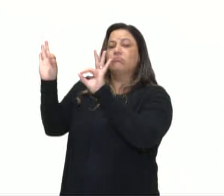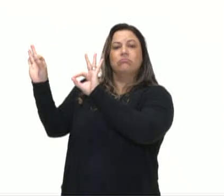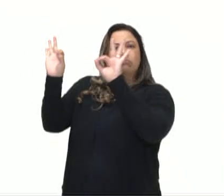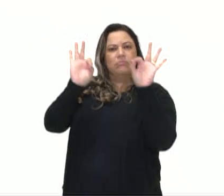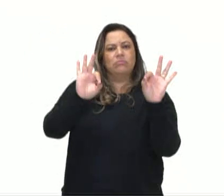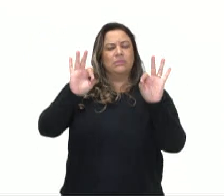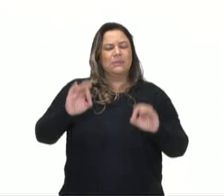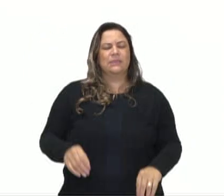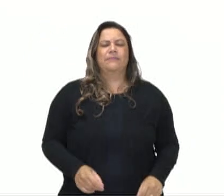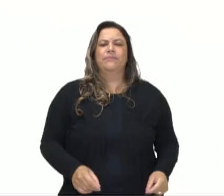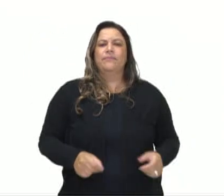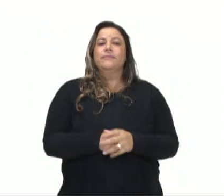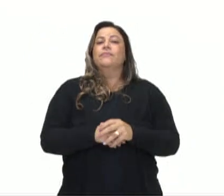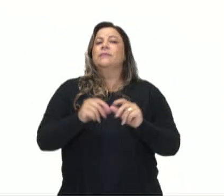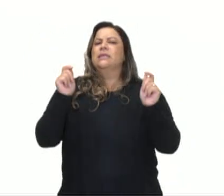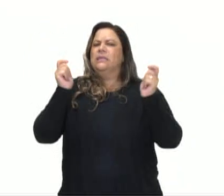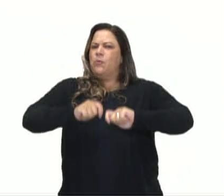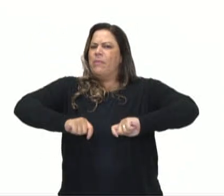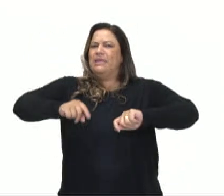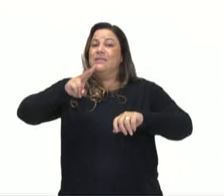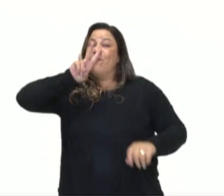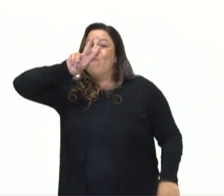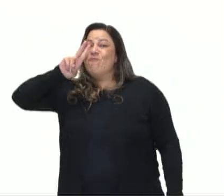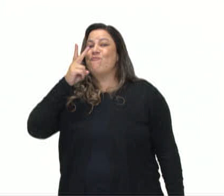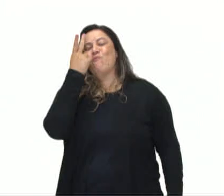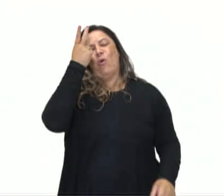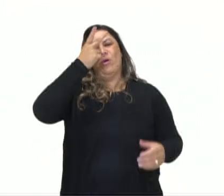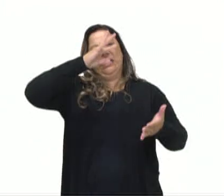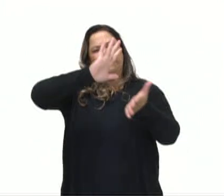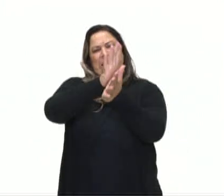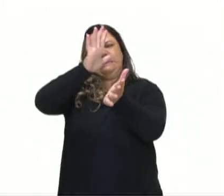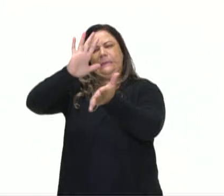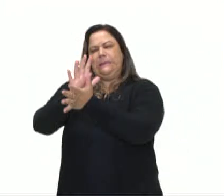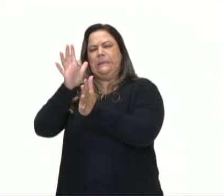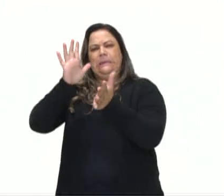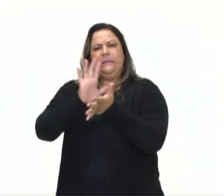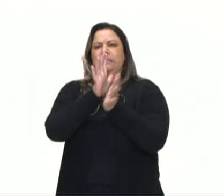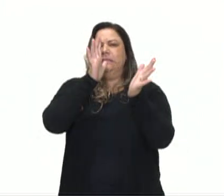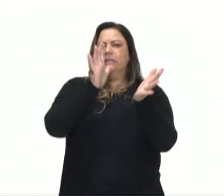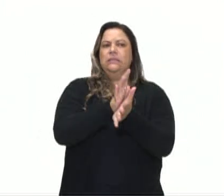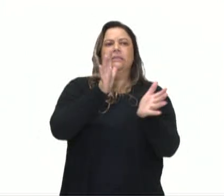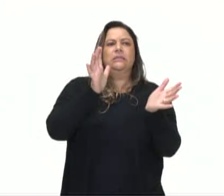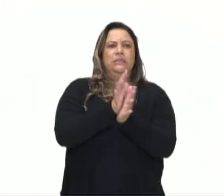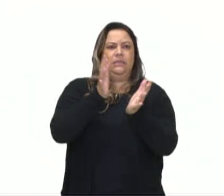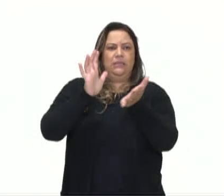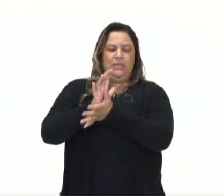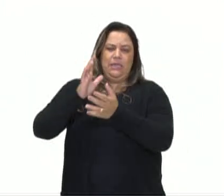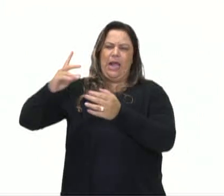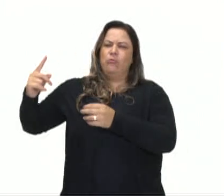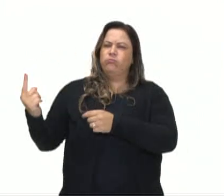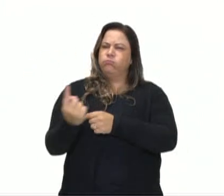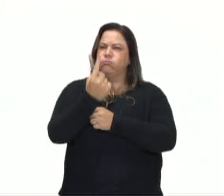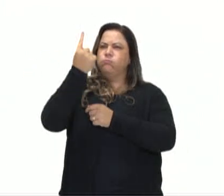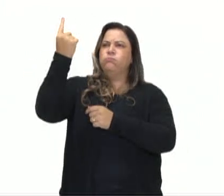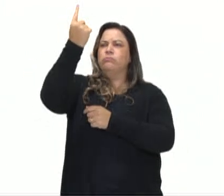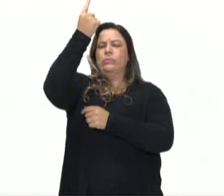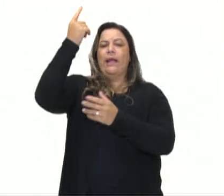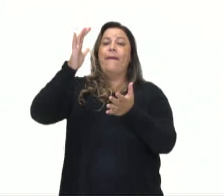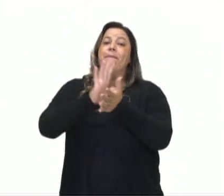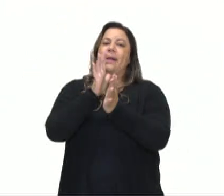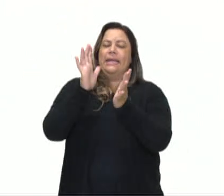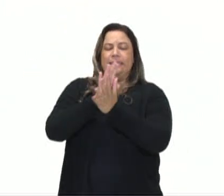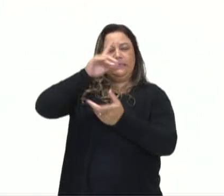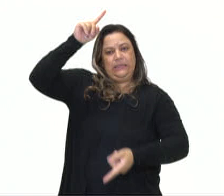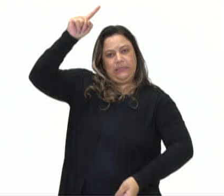muito mais intensos e destrutivos que os furacões. Porém, apresentam seu tamanho e sua duração menores. Seu